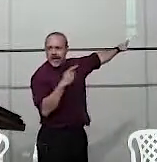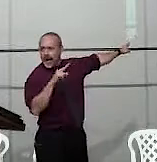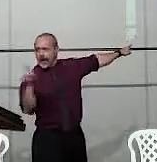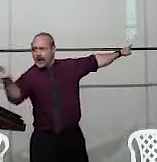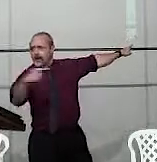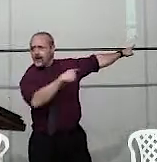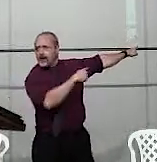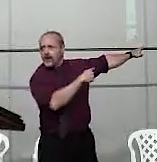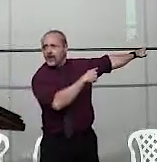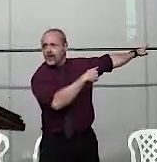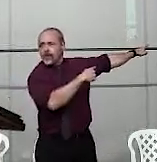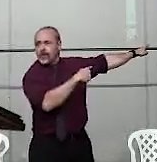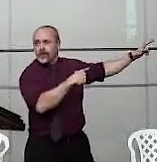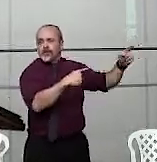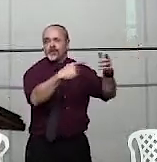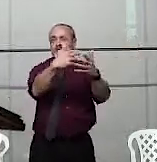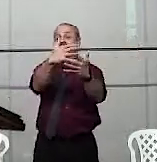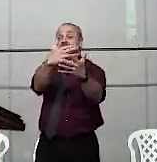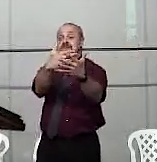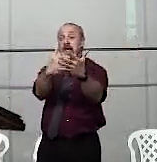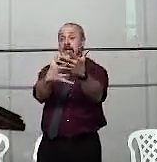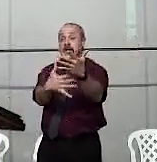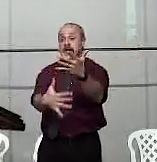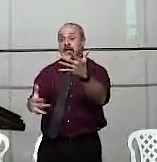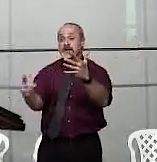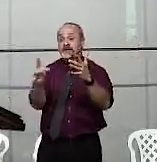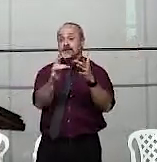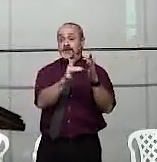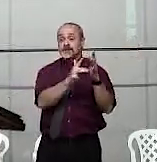O que é?